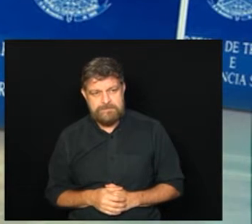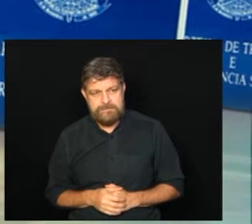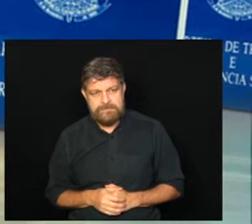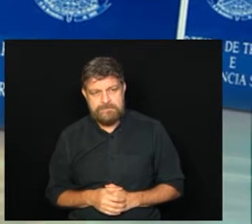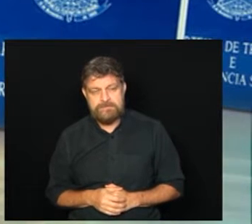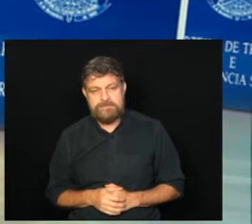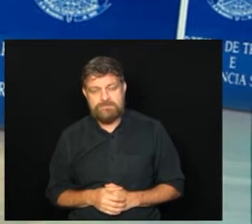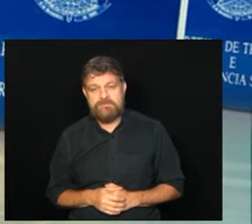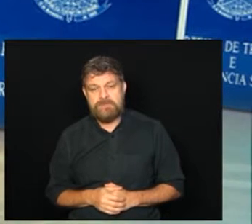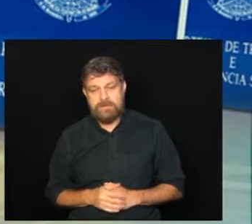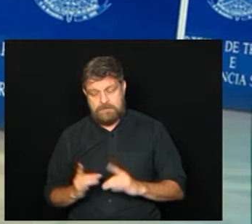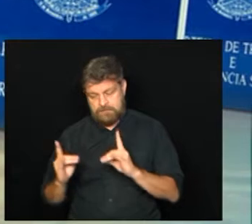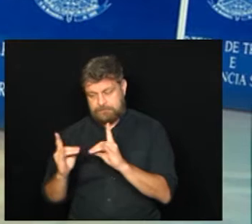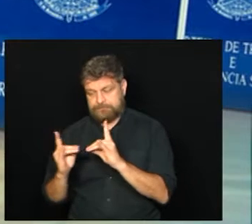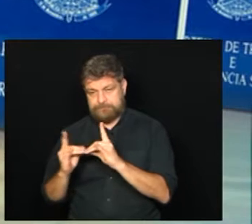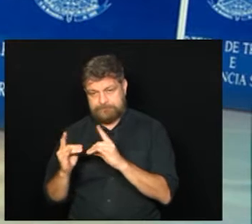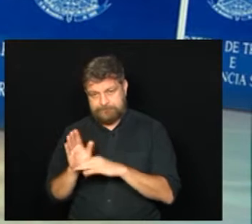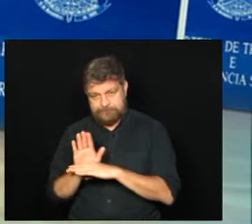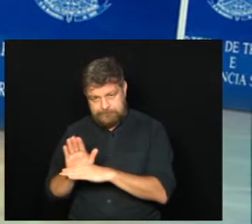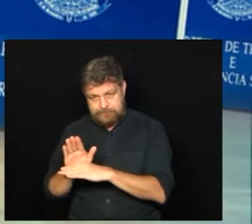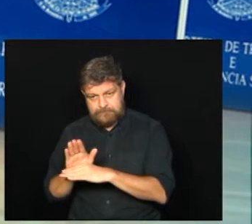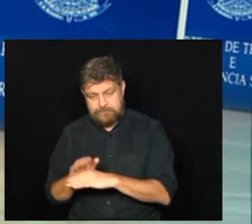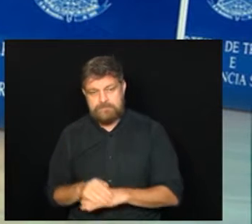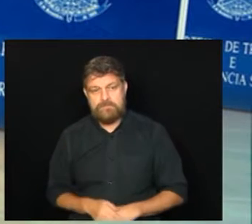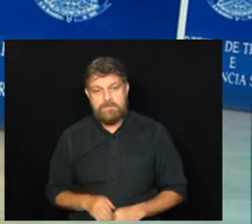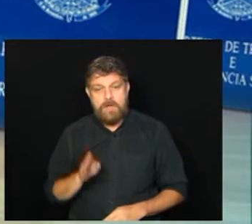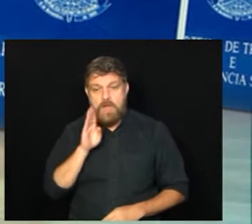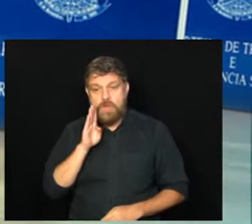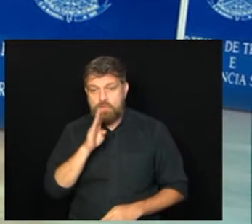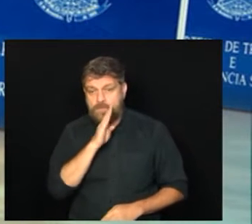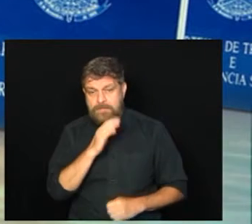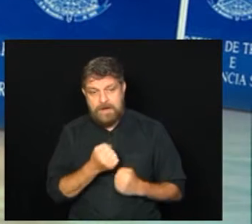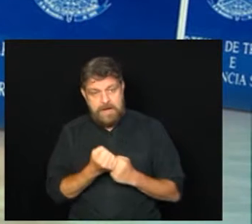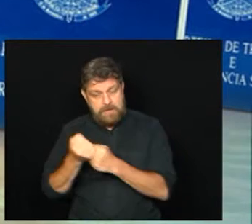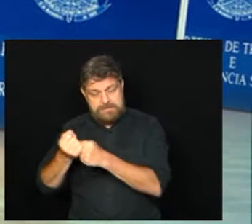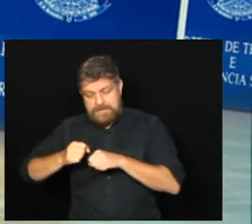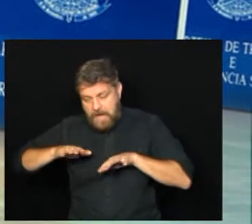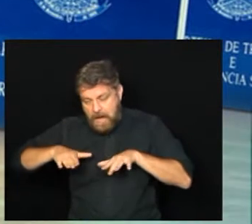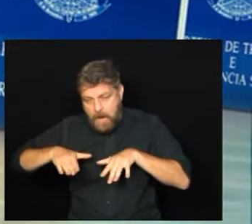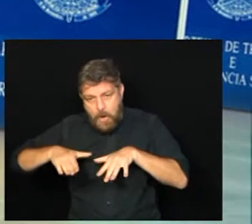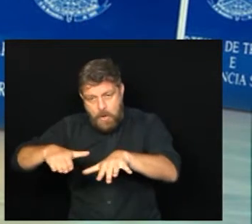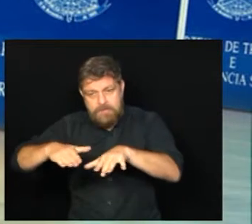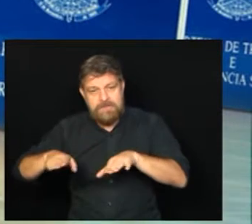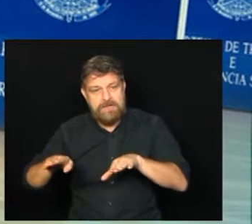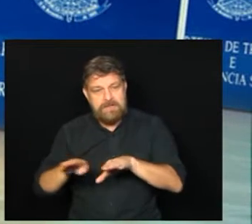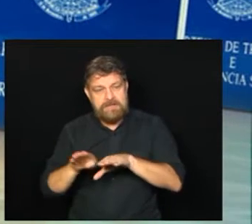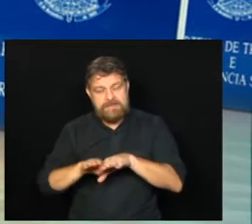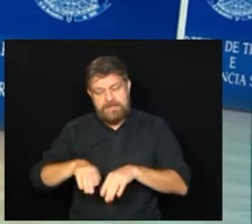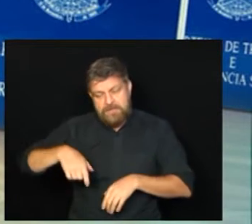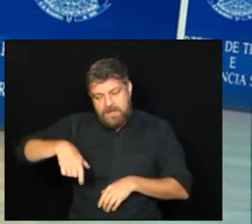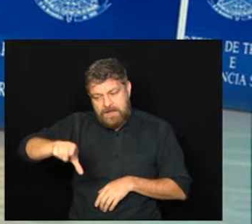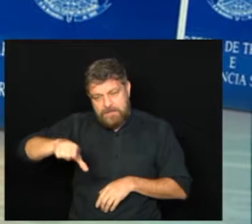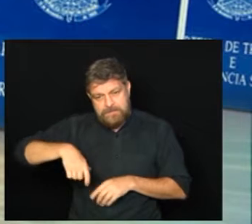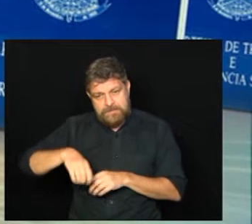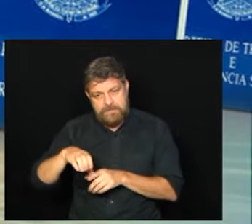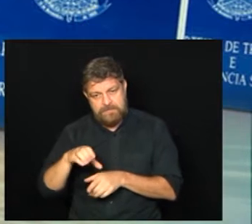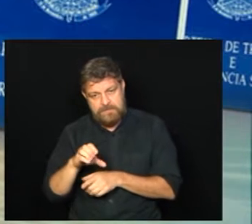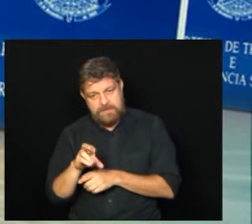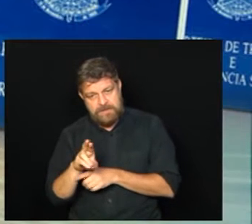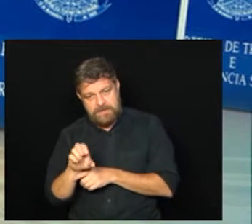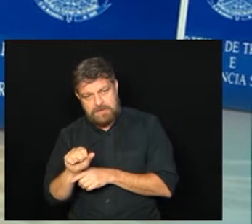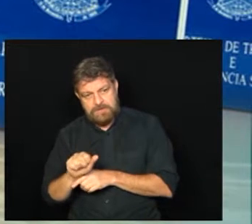Atendente funerário, auxiliar de barman, auxiliar de costura, auxiliar de crédito, auxiliar de